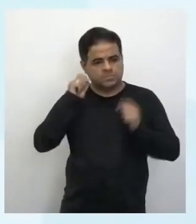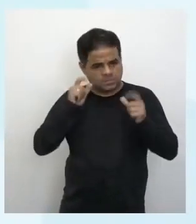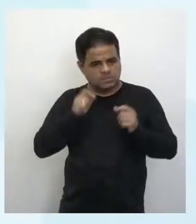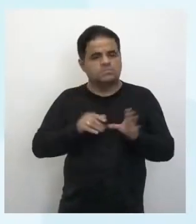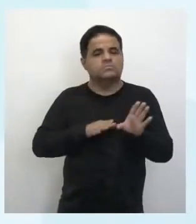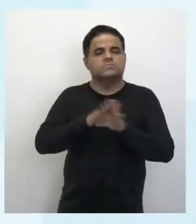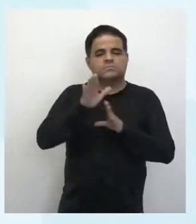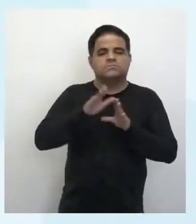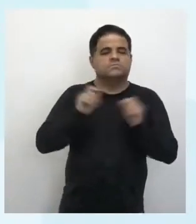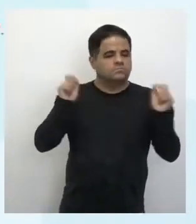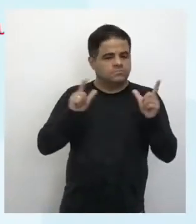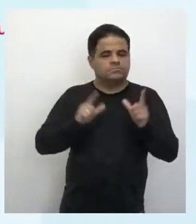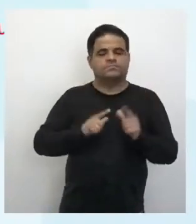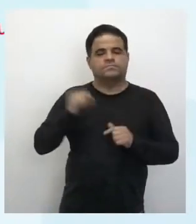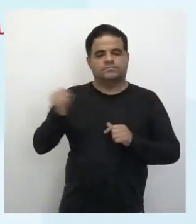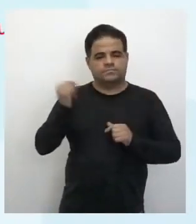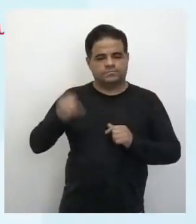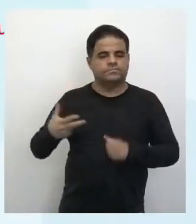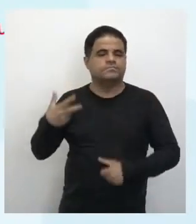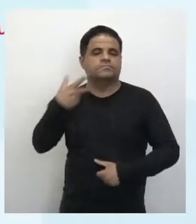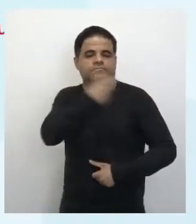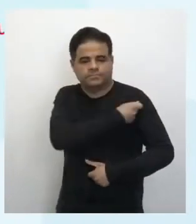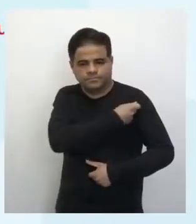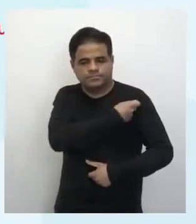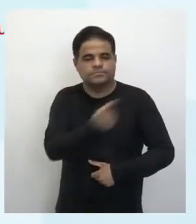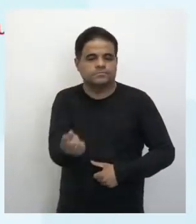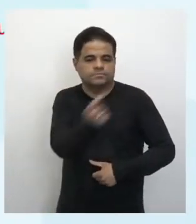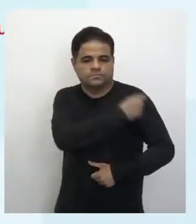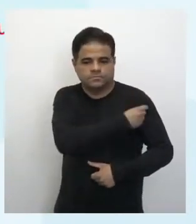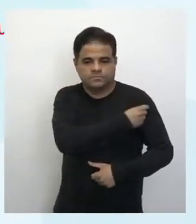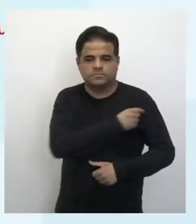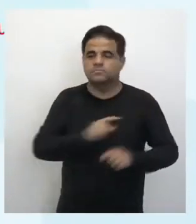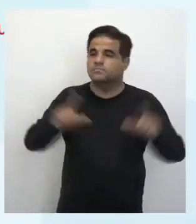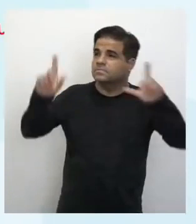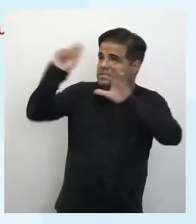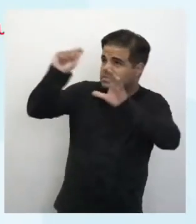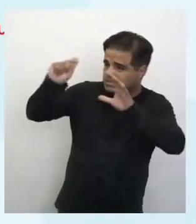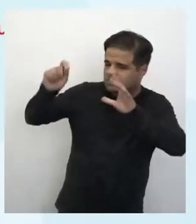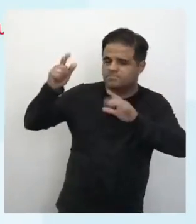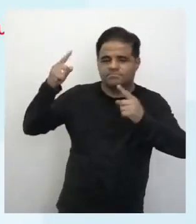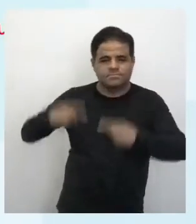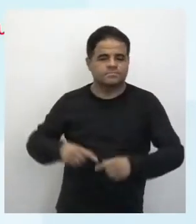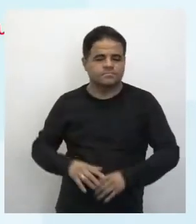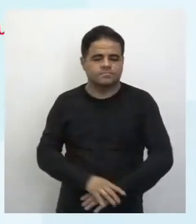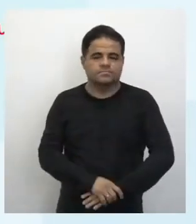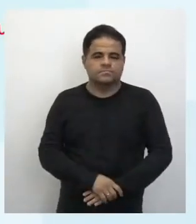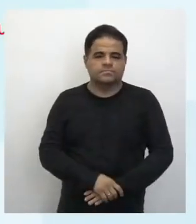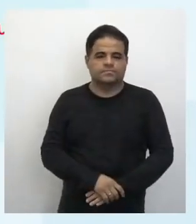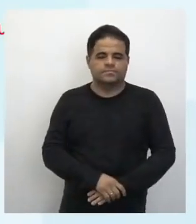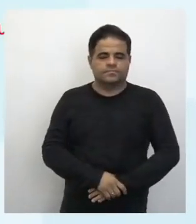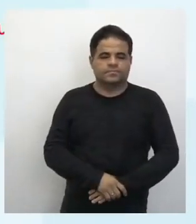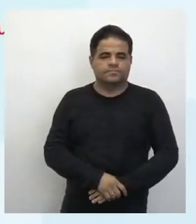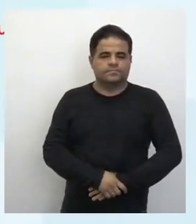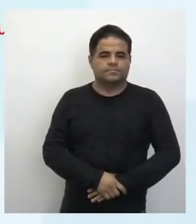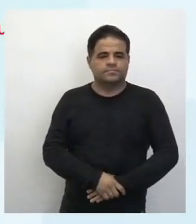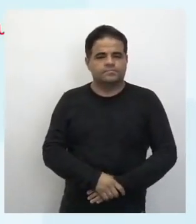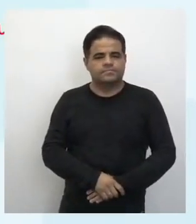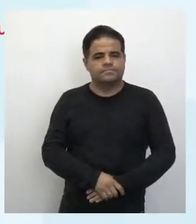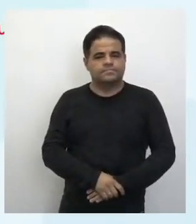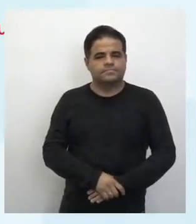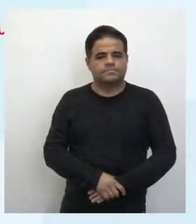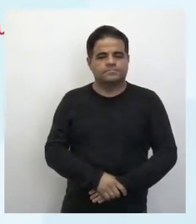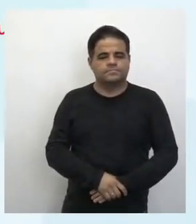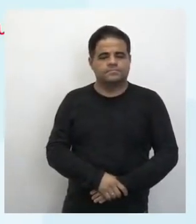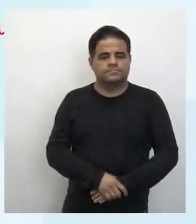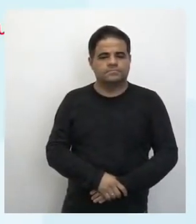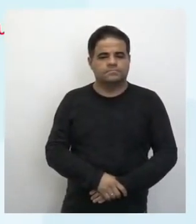Porque importante tomar a vacina. A Lusa sempre é um desafio para mim aqui, a Lusa. Olha lá, não, mas vacina também já é demais, né?